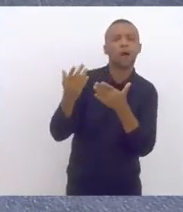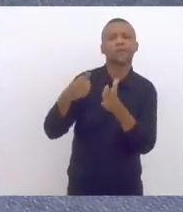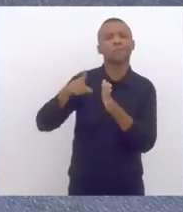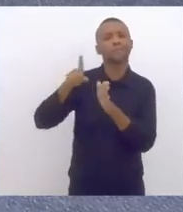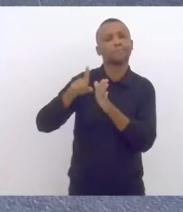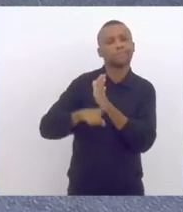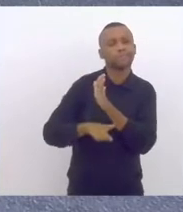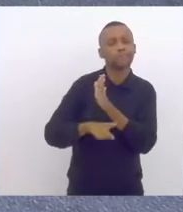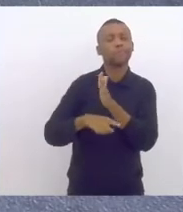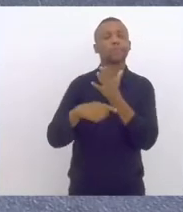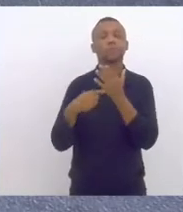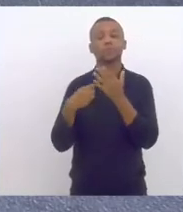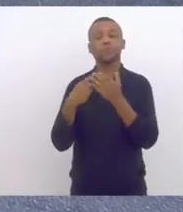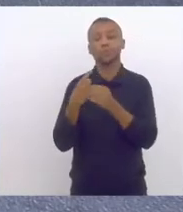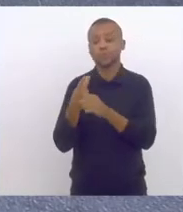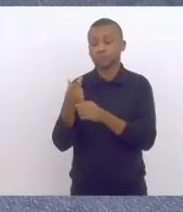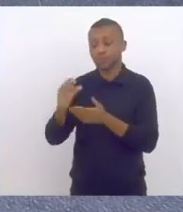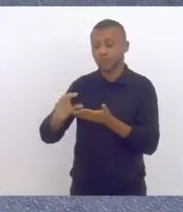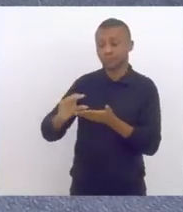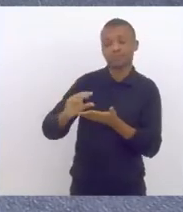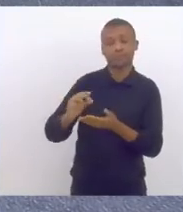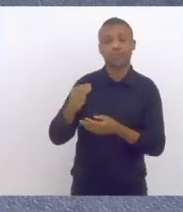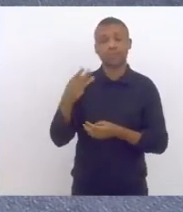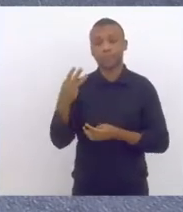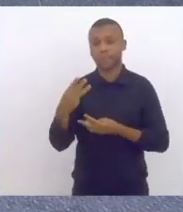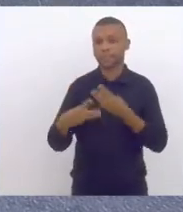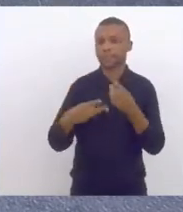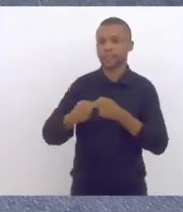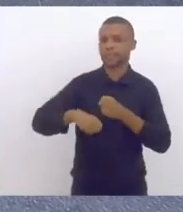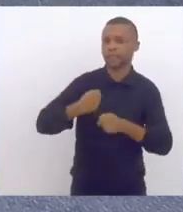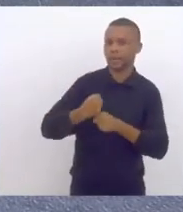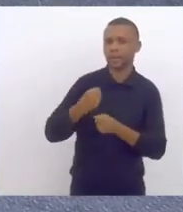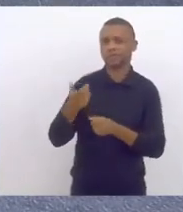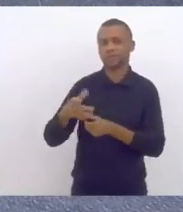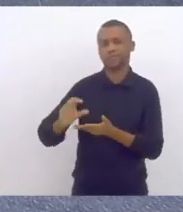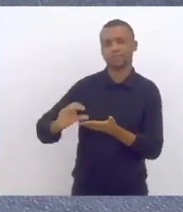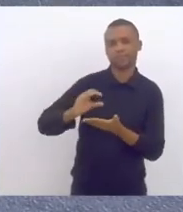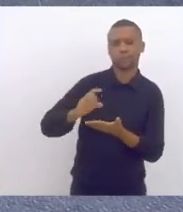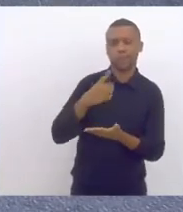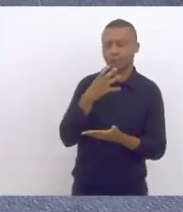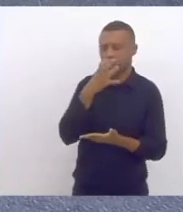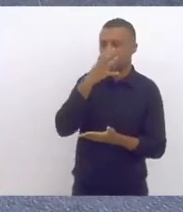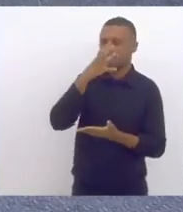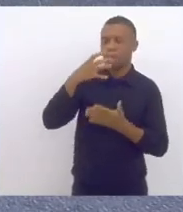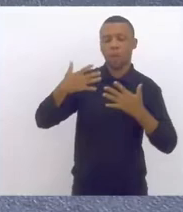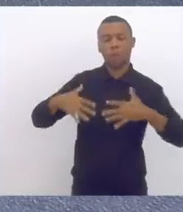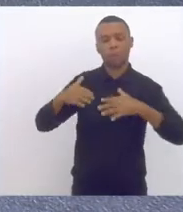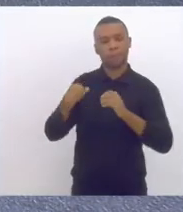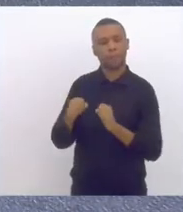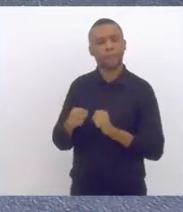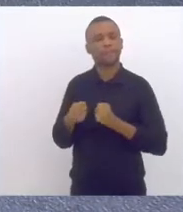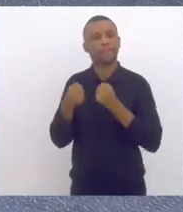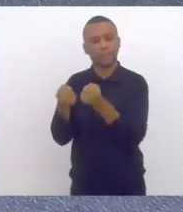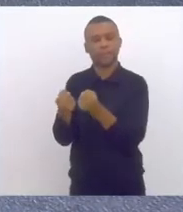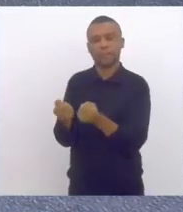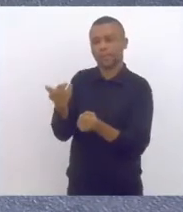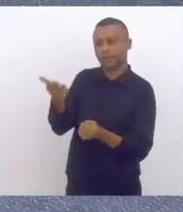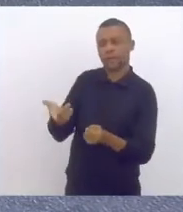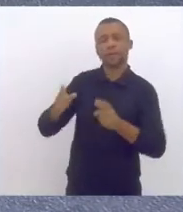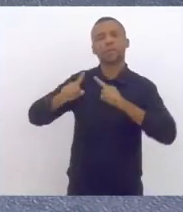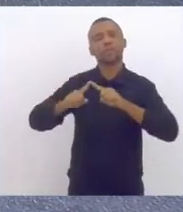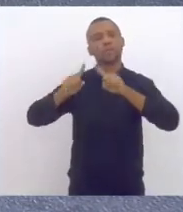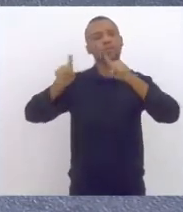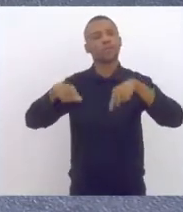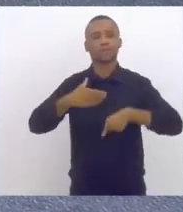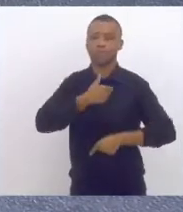do triênio, a gente passou a ter essa admiração ainda muito maior pela defesa que ela faz do servidor